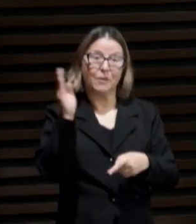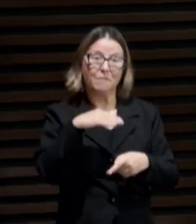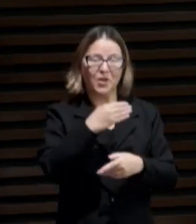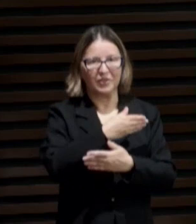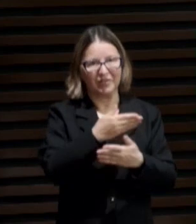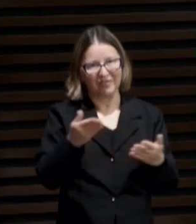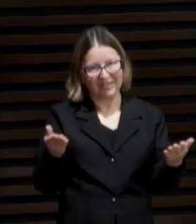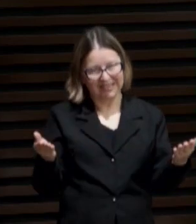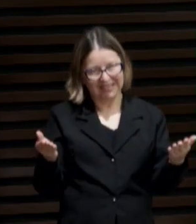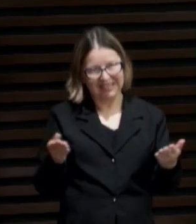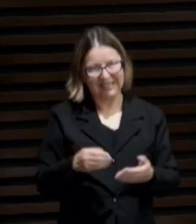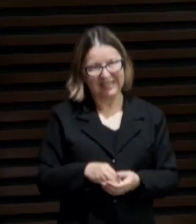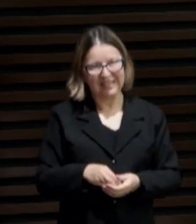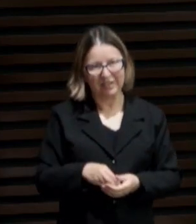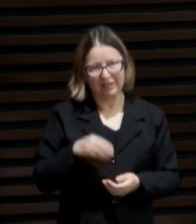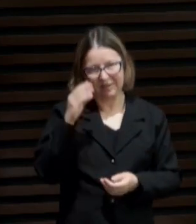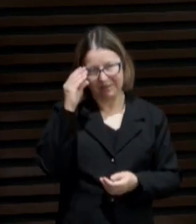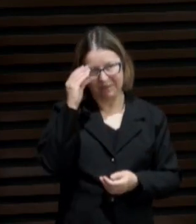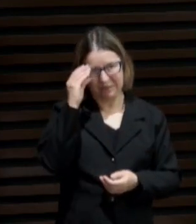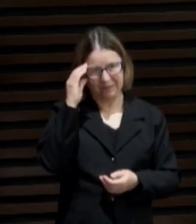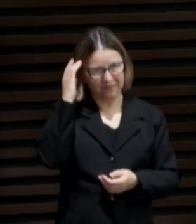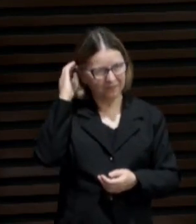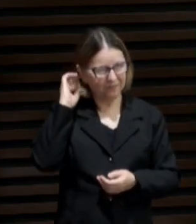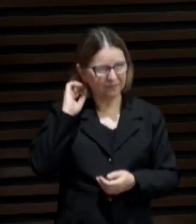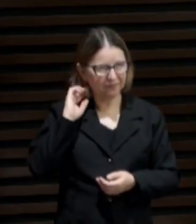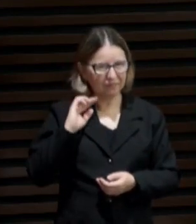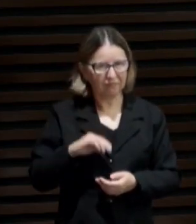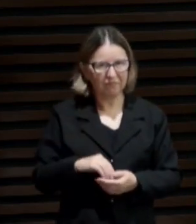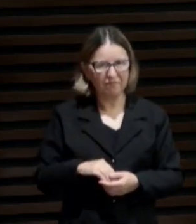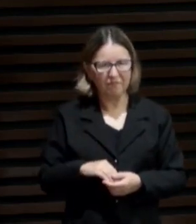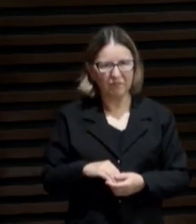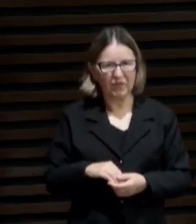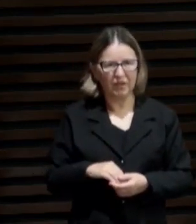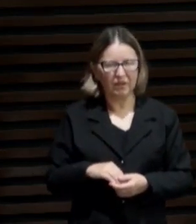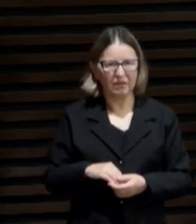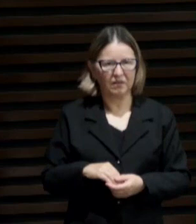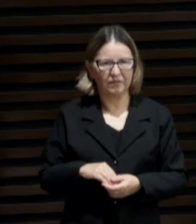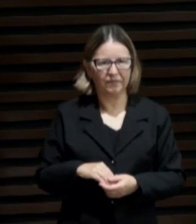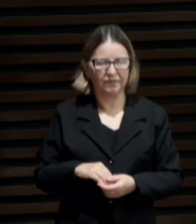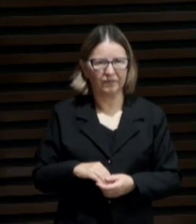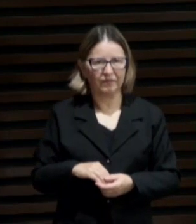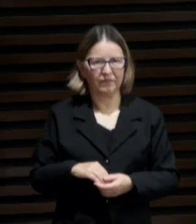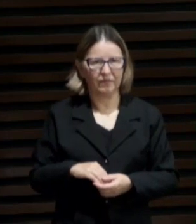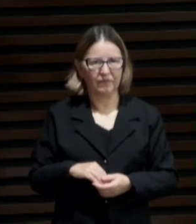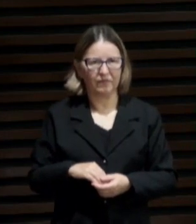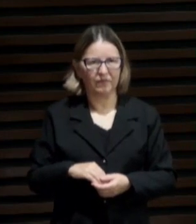Não é pagar mal por mal. Olha aqui. Eu vou dizer, eu tenho